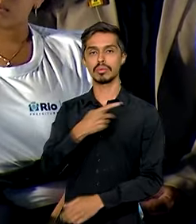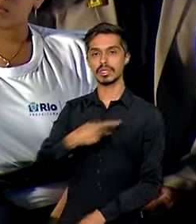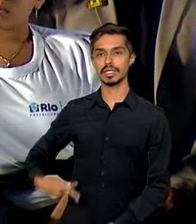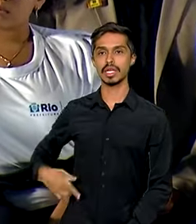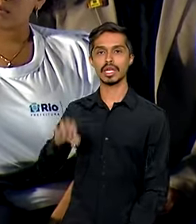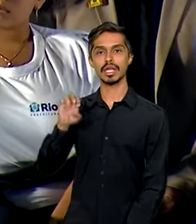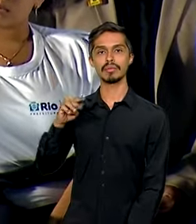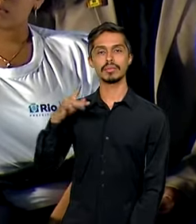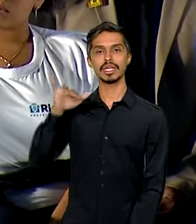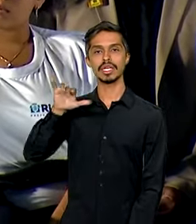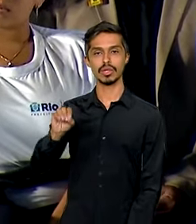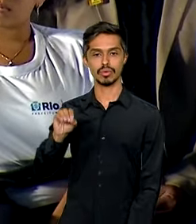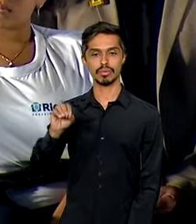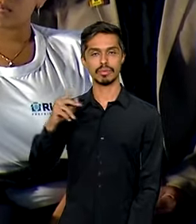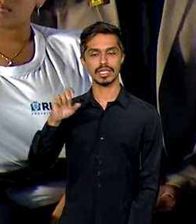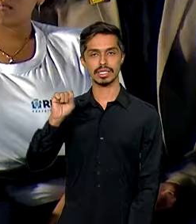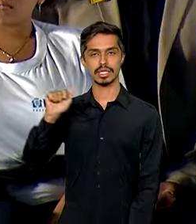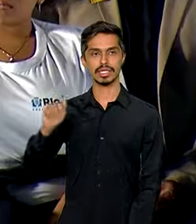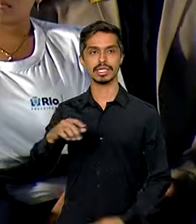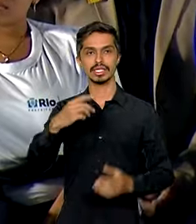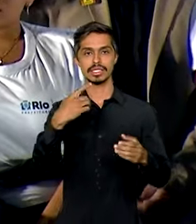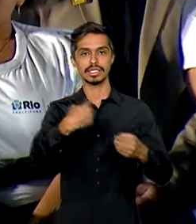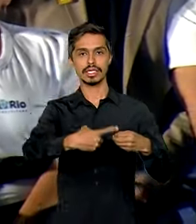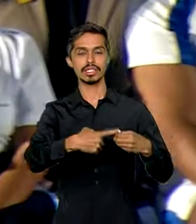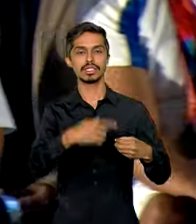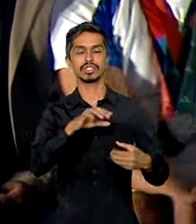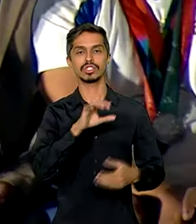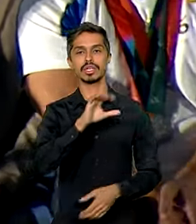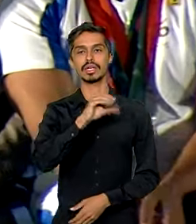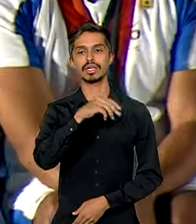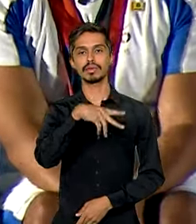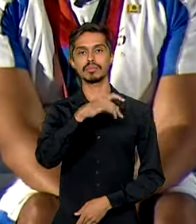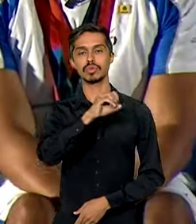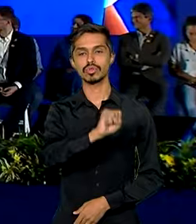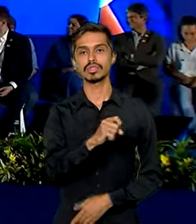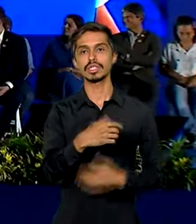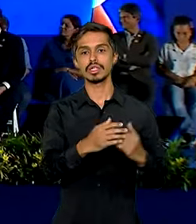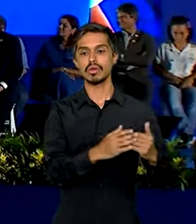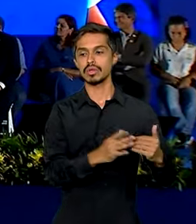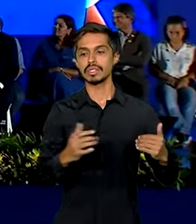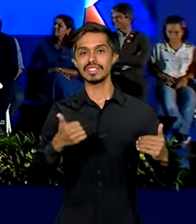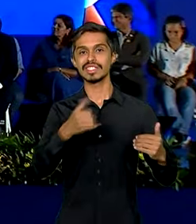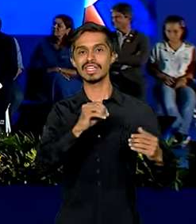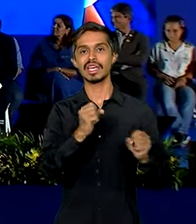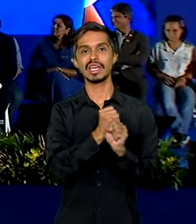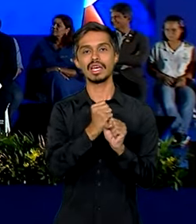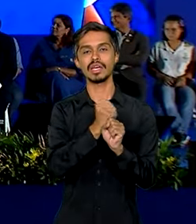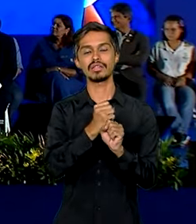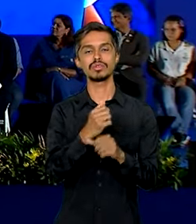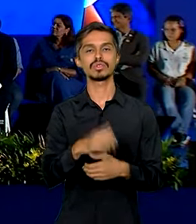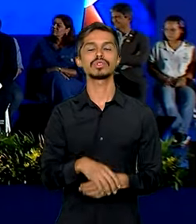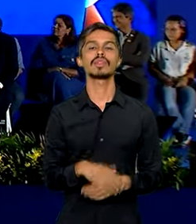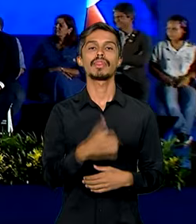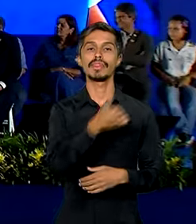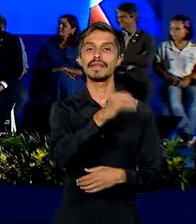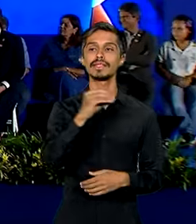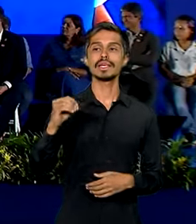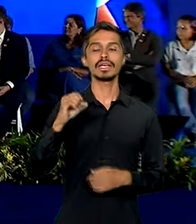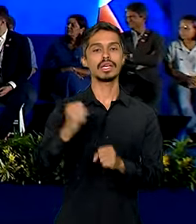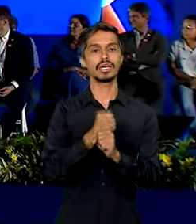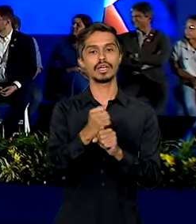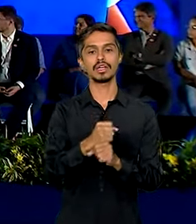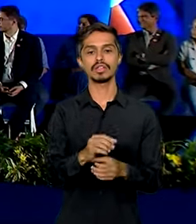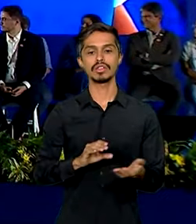na cidade de Campos. Ou seja, em um século, eles fizeram 140. A Dilma e eu,